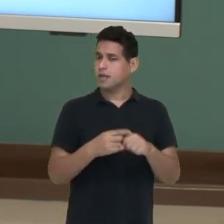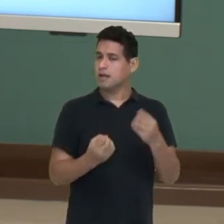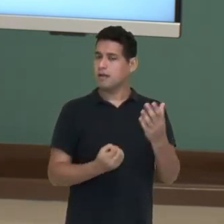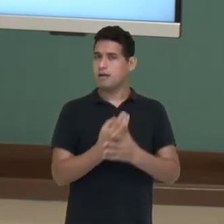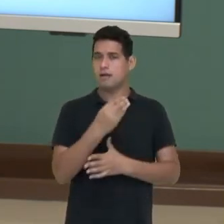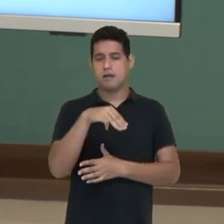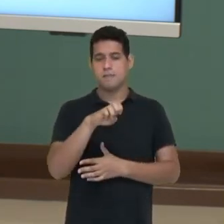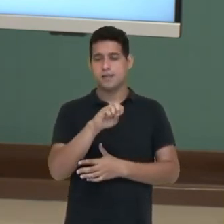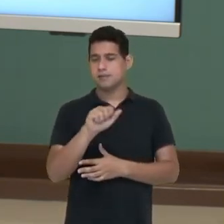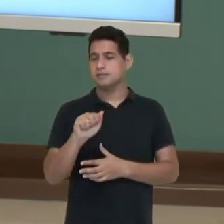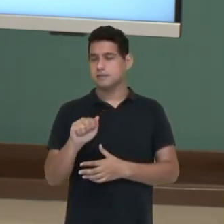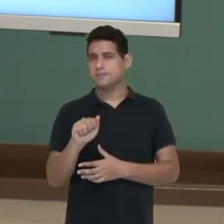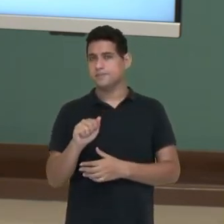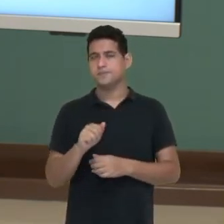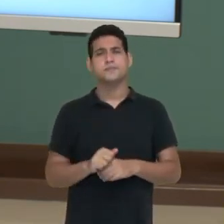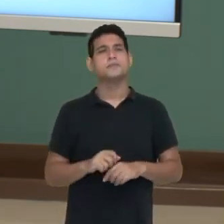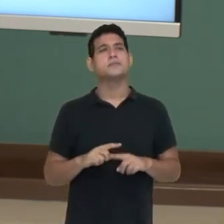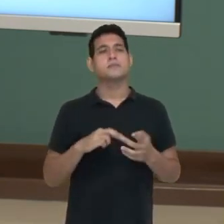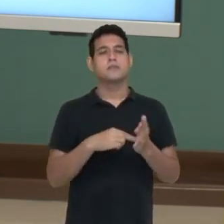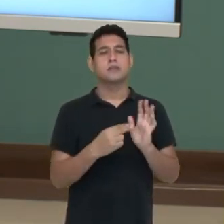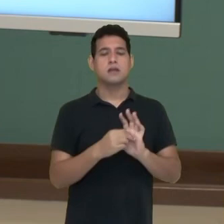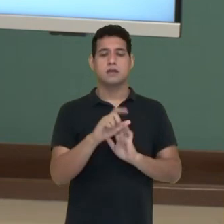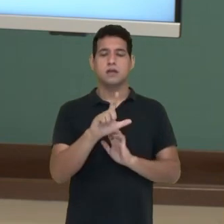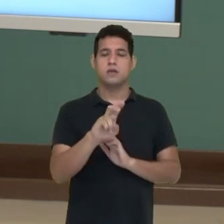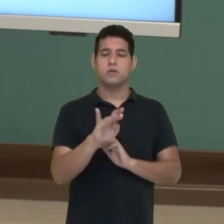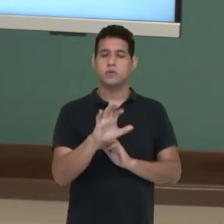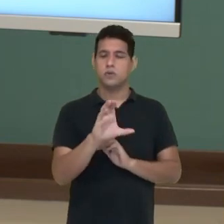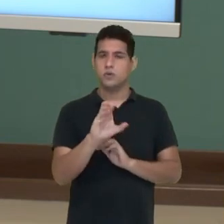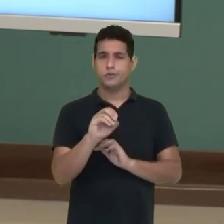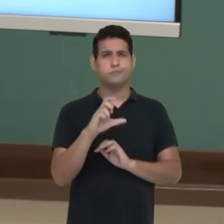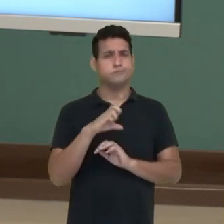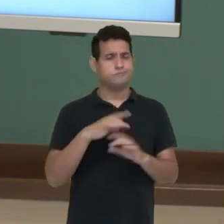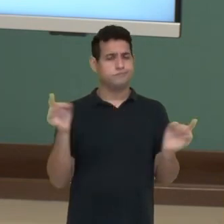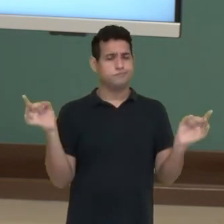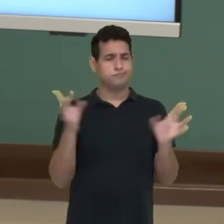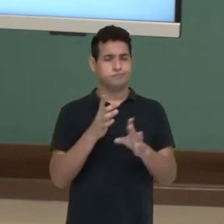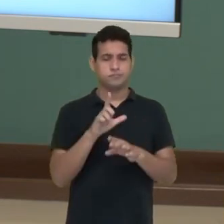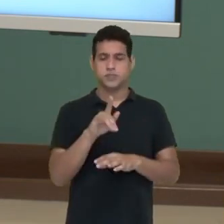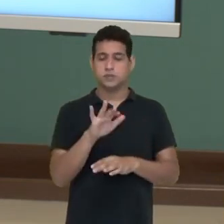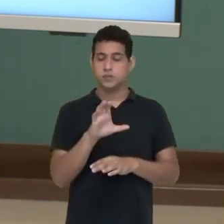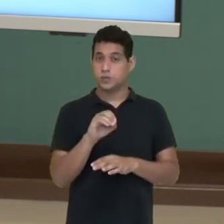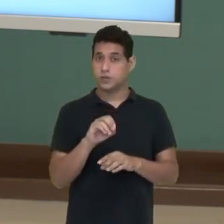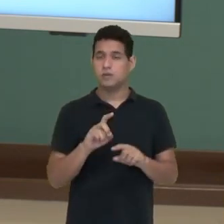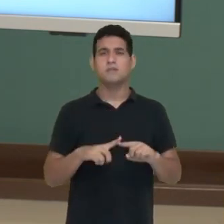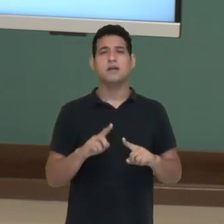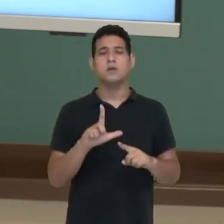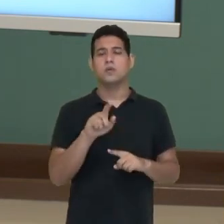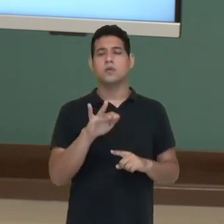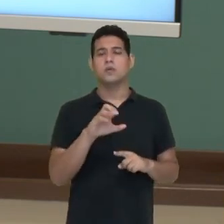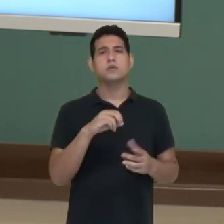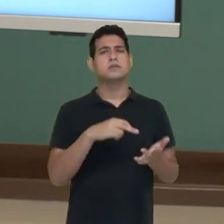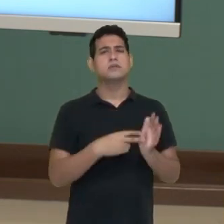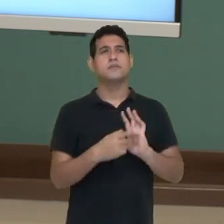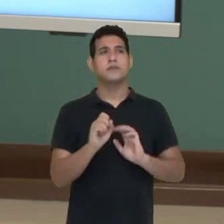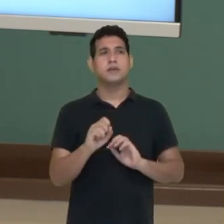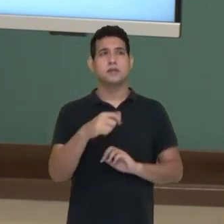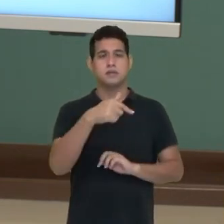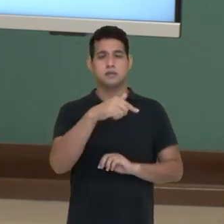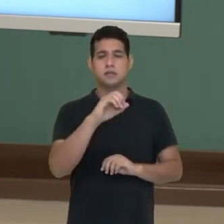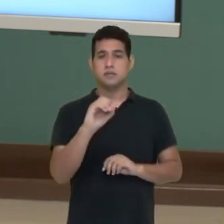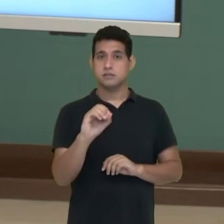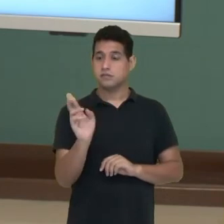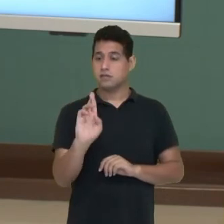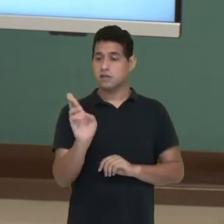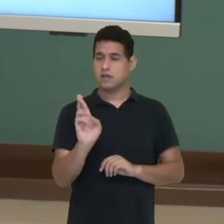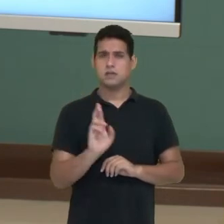a mesa. Então, esse é o lucro dele, porque ele está perguntando o lucro, né? Então, o lucro é 700